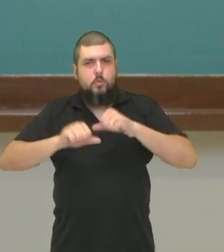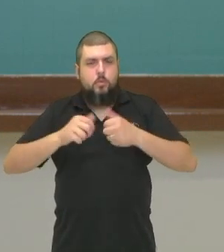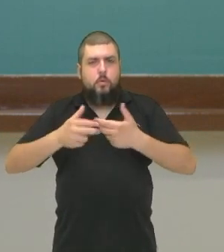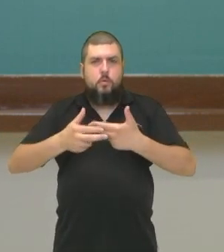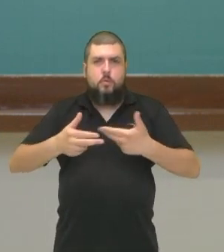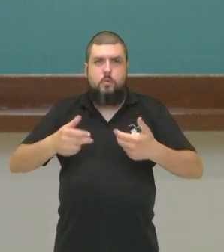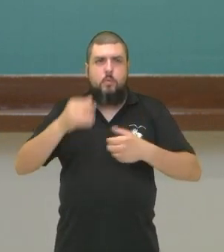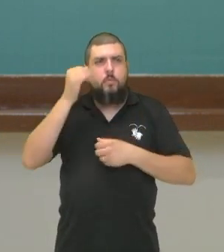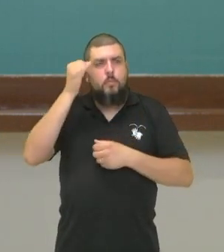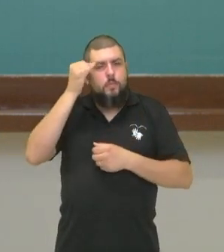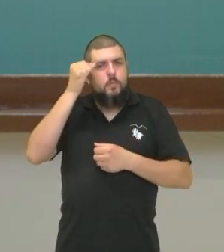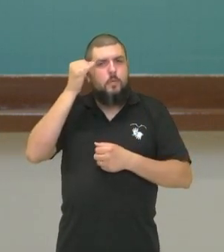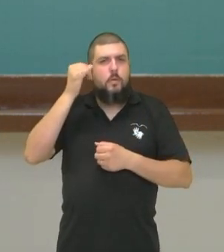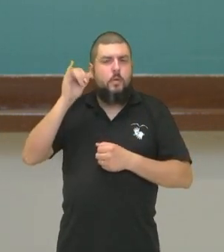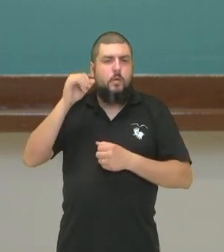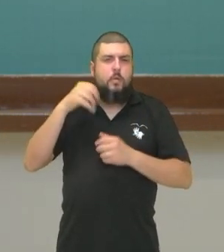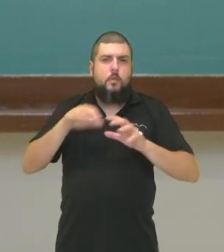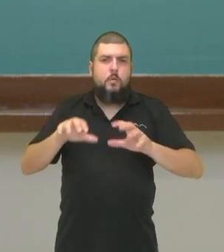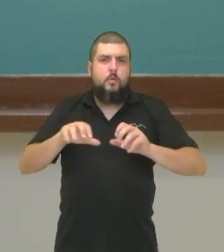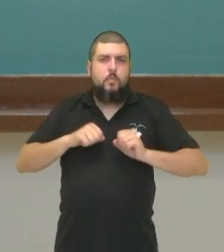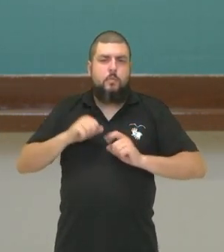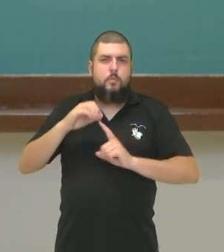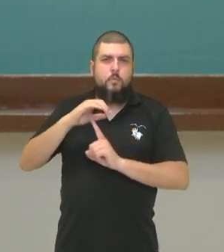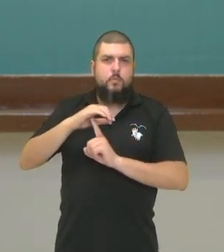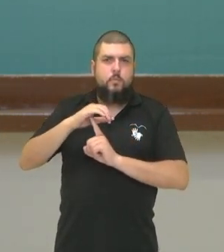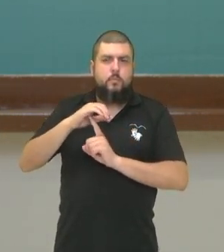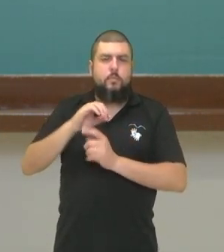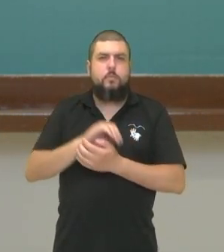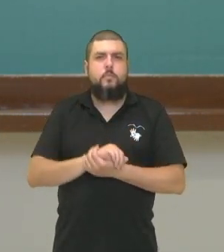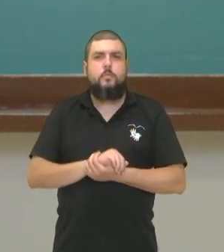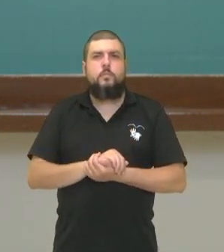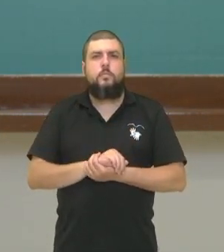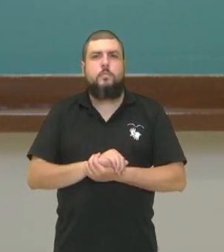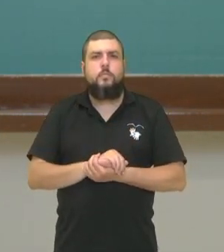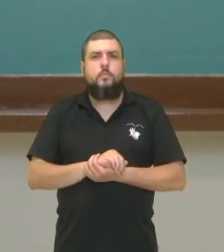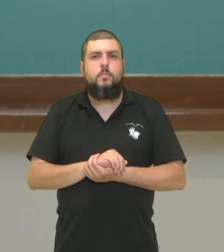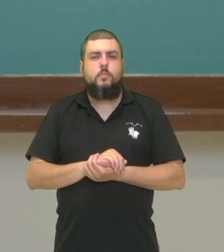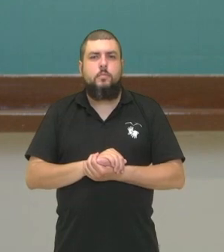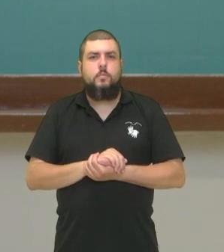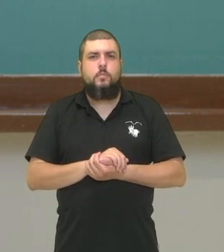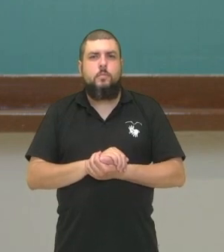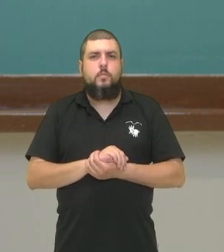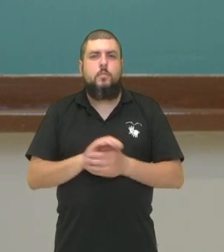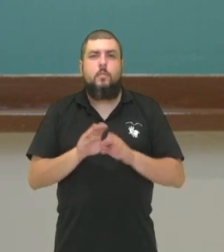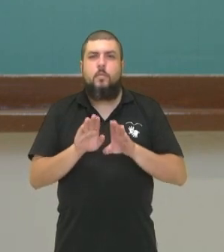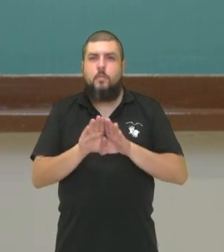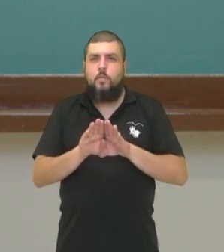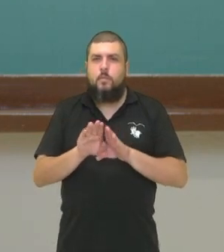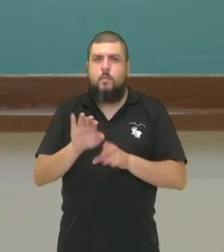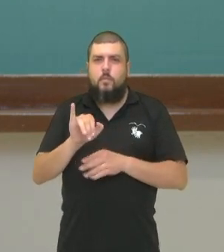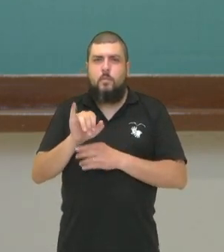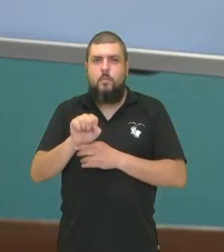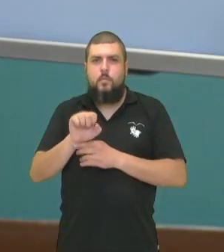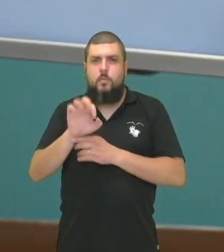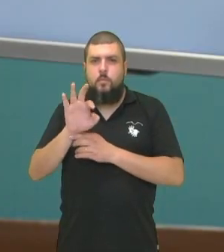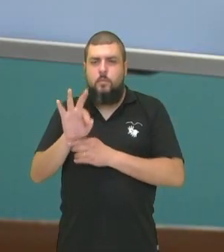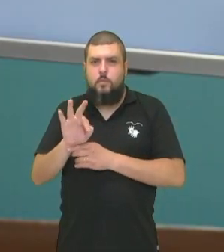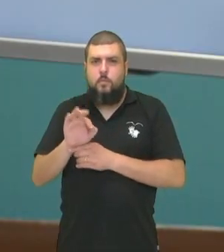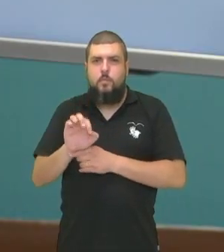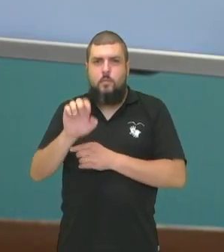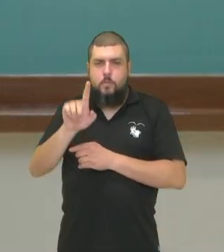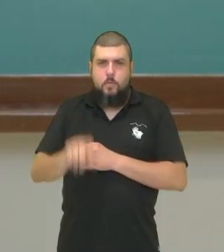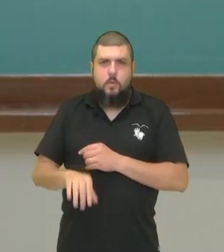para que não ocorra essas infecções por fungos. Existem também ISTs, que são infecções